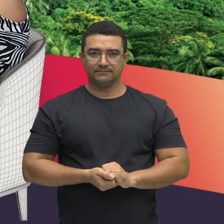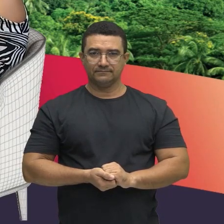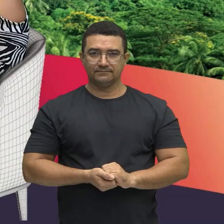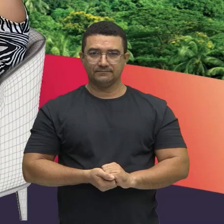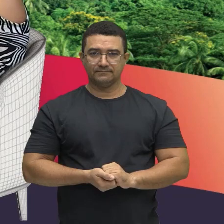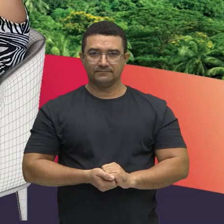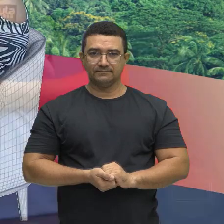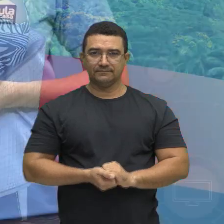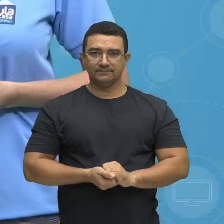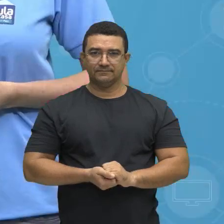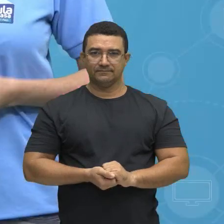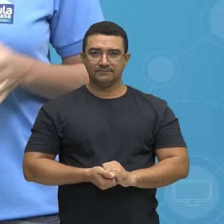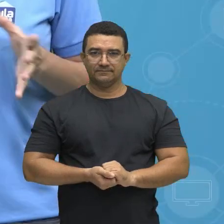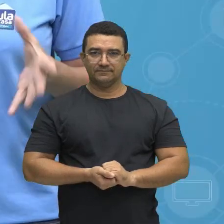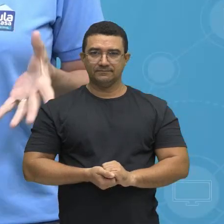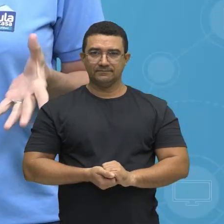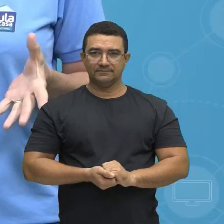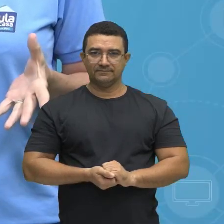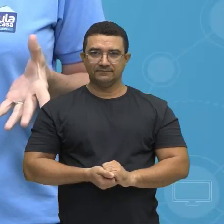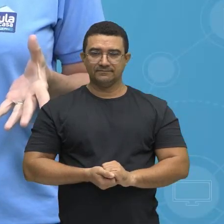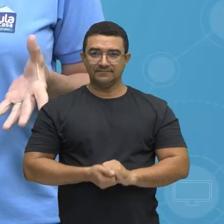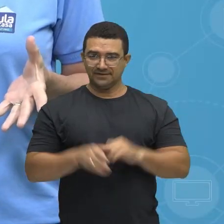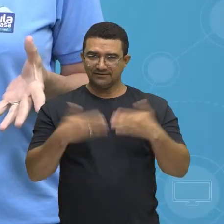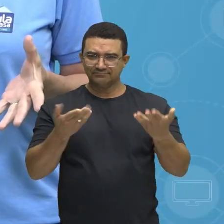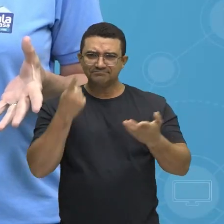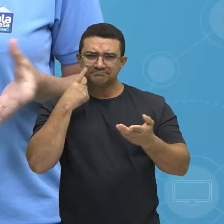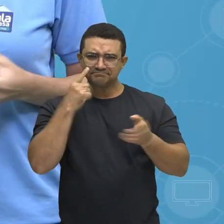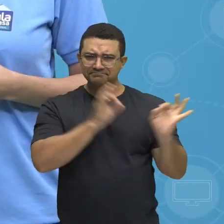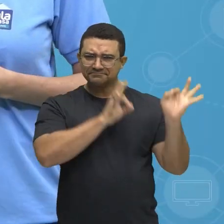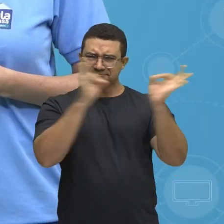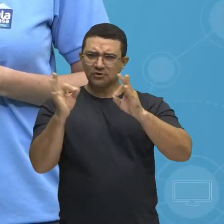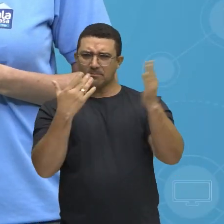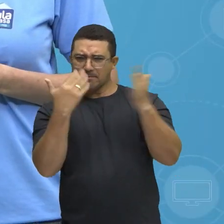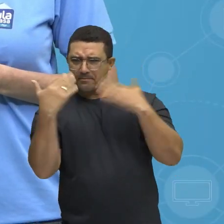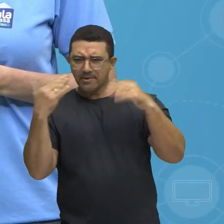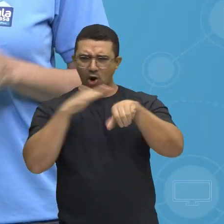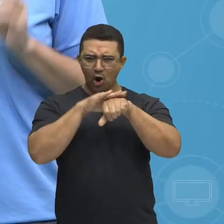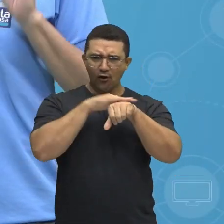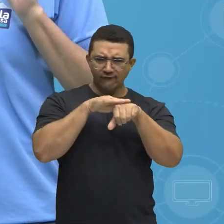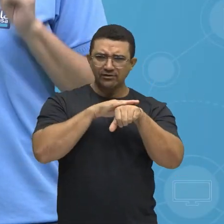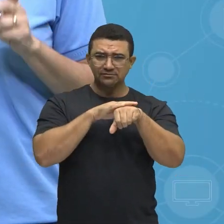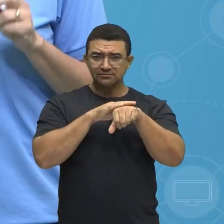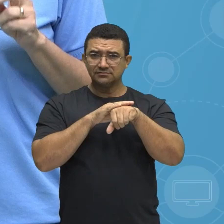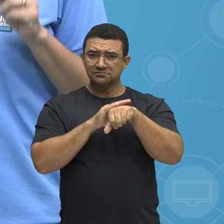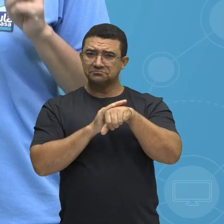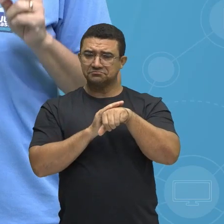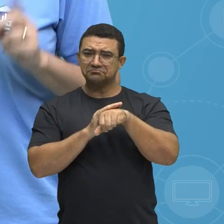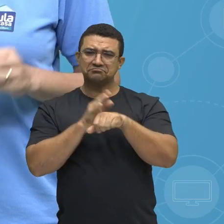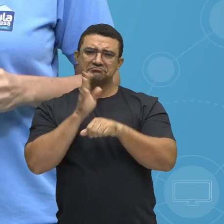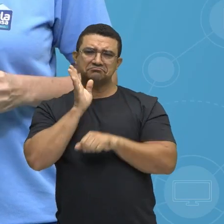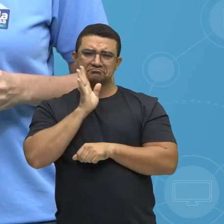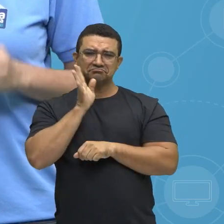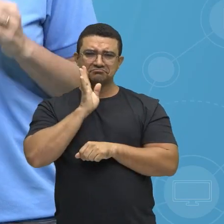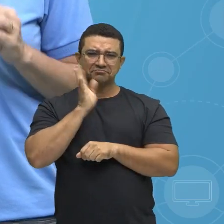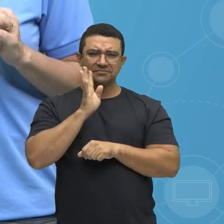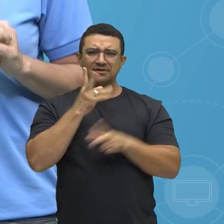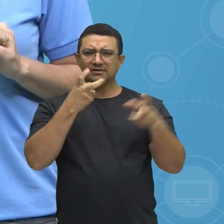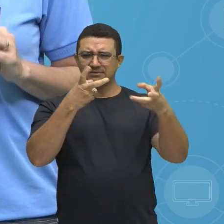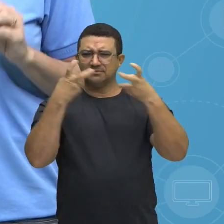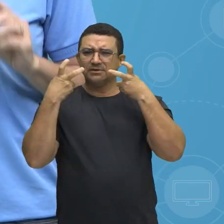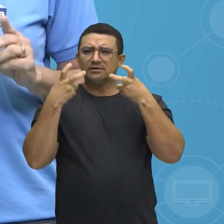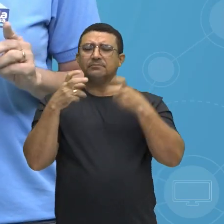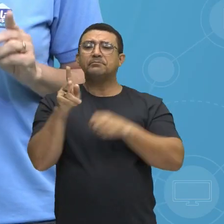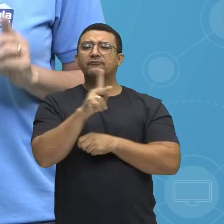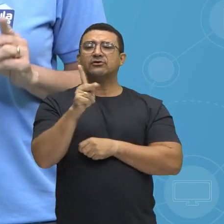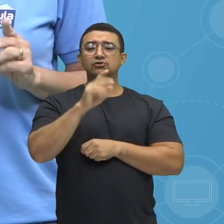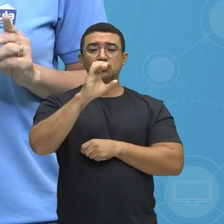E aí, acompanharam essa conversa? Bem interessante, não é? Puderam observar que a Teacher Cris fez várias